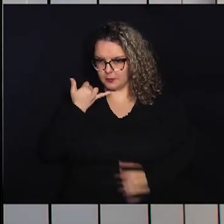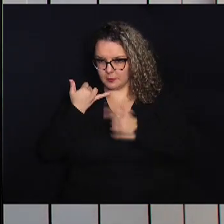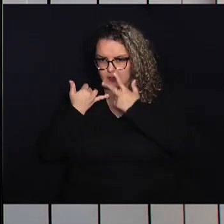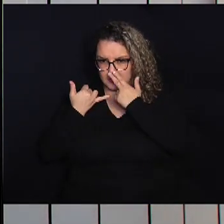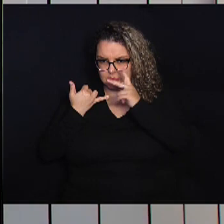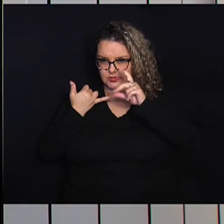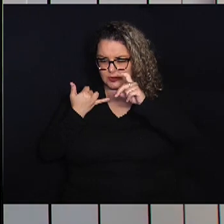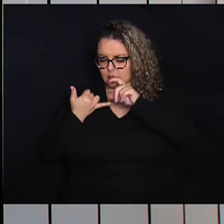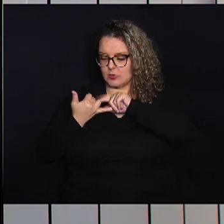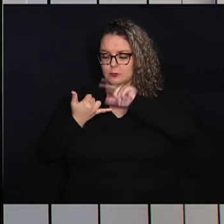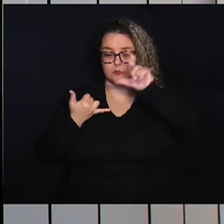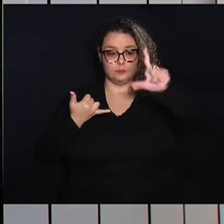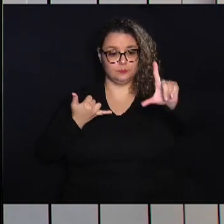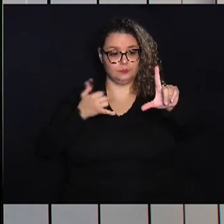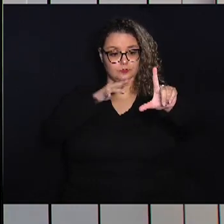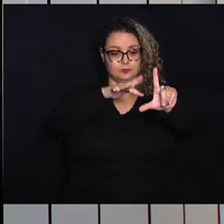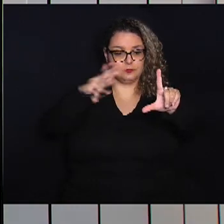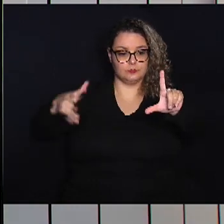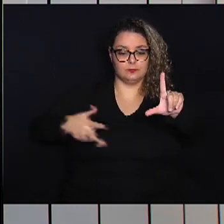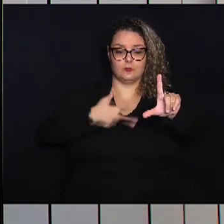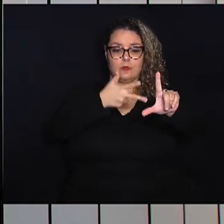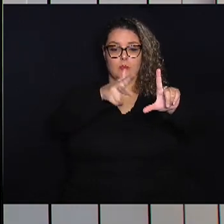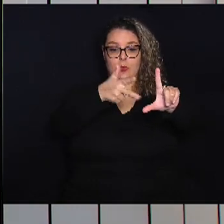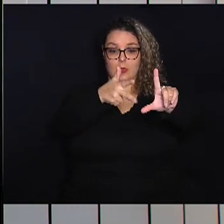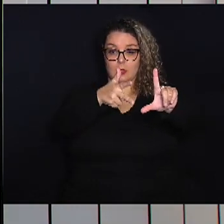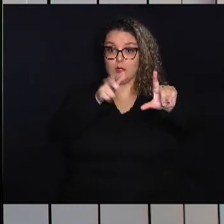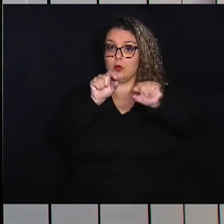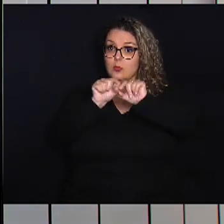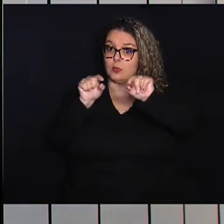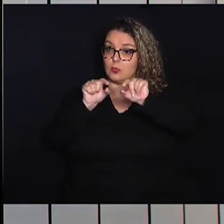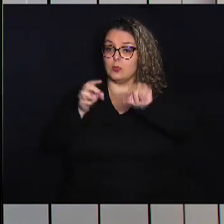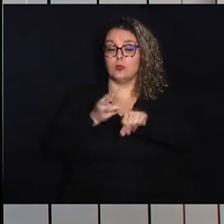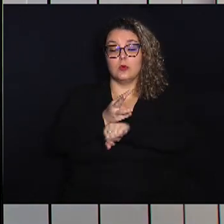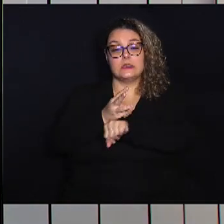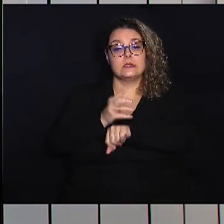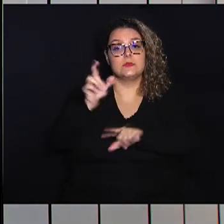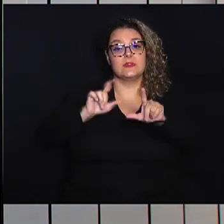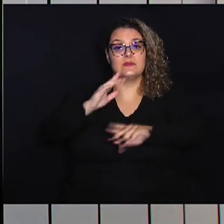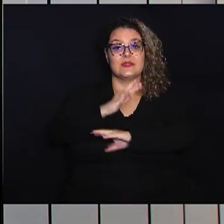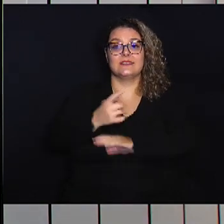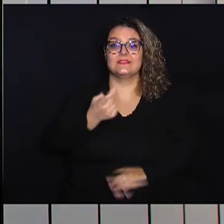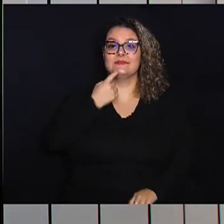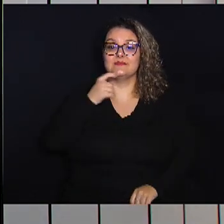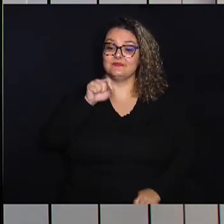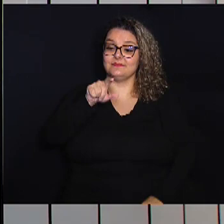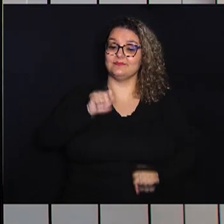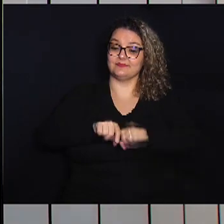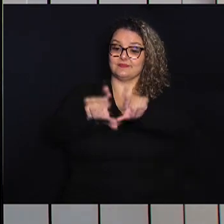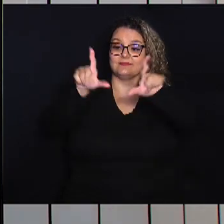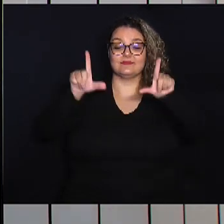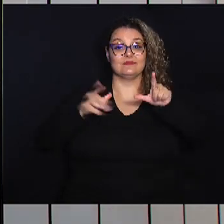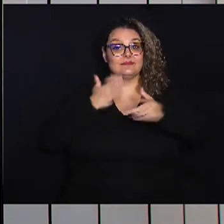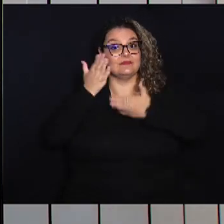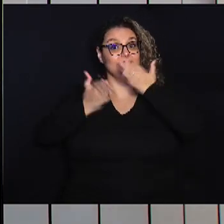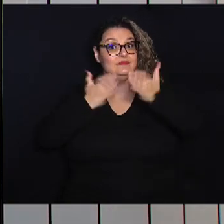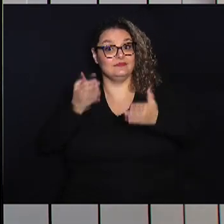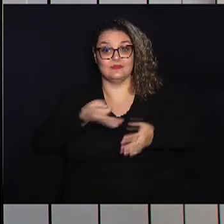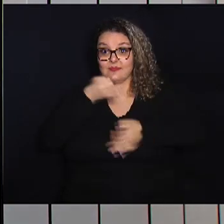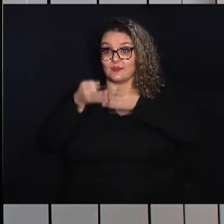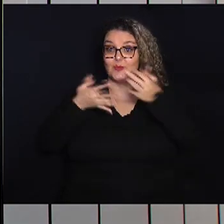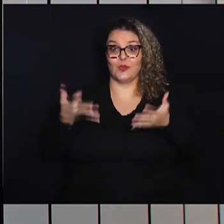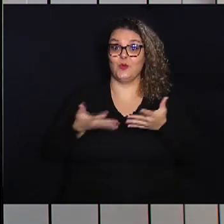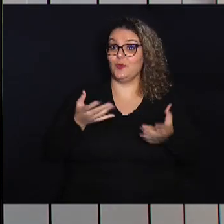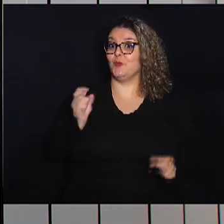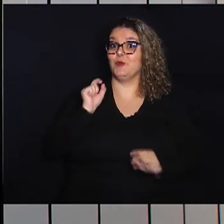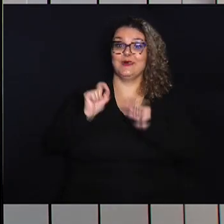já aparece uma mensagem na sua tela. WhatsApp da TV Câmara Campinas. Você aperta e pode enviar o seu elogio, uma crítica construtiva,